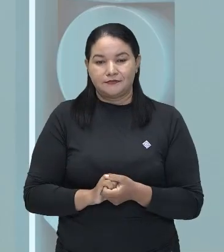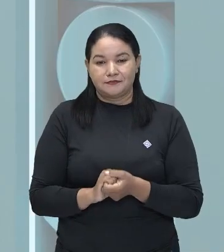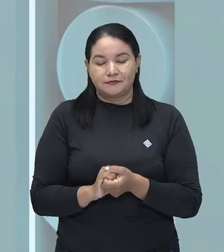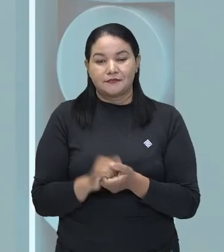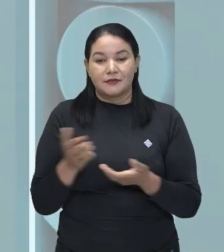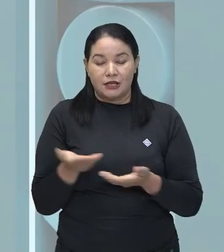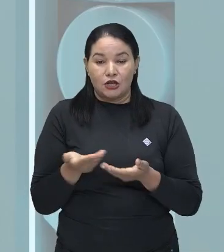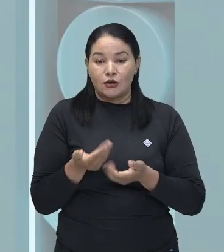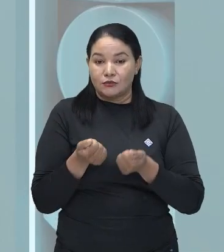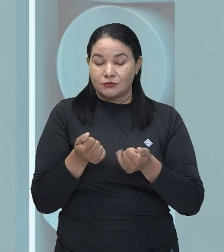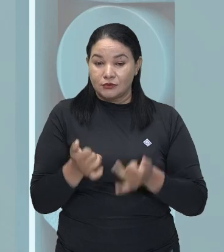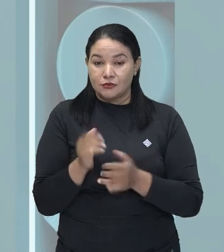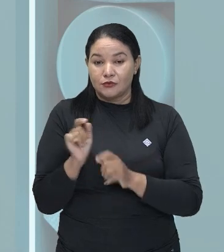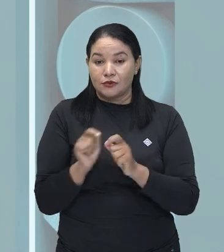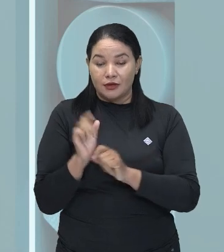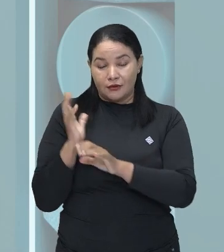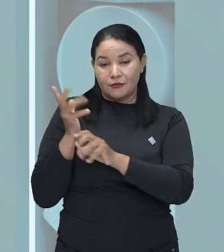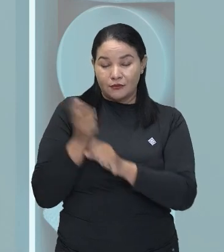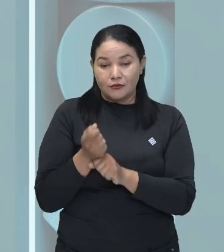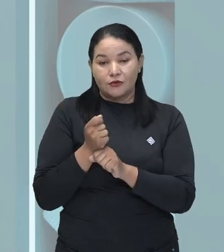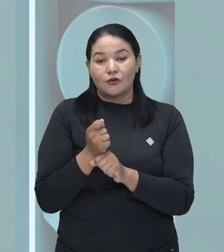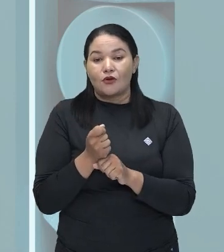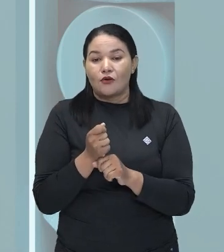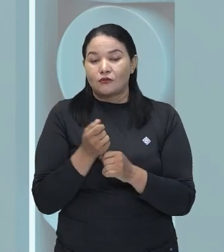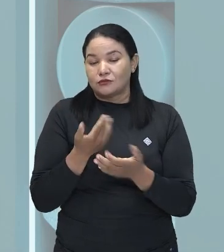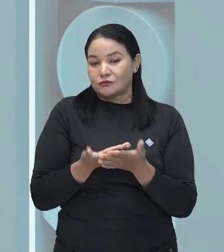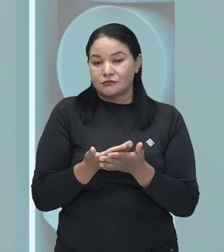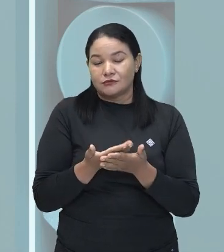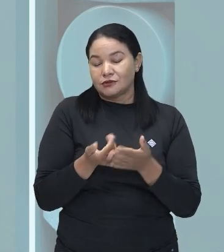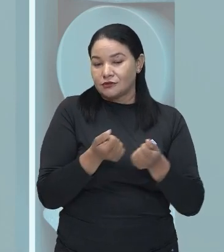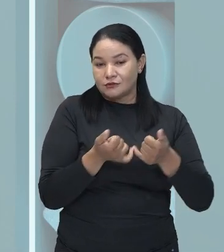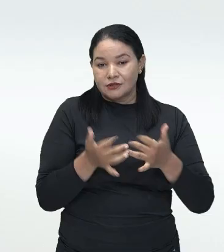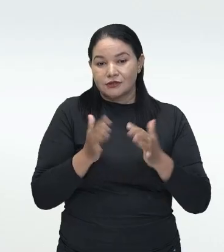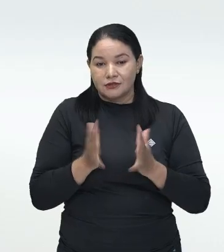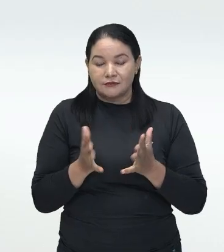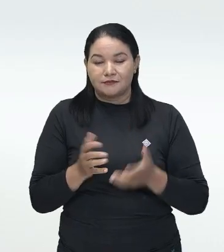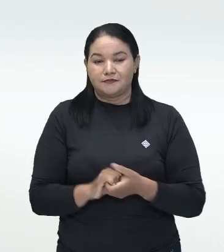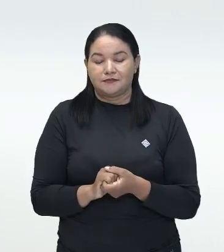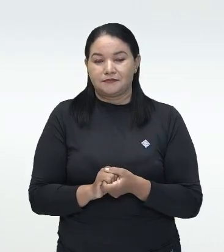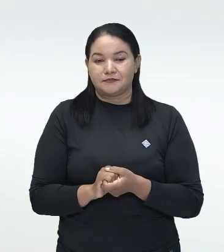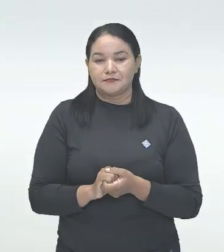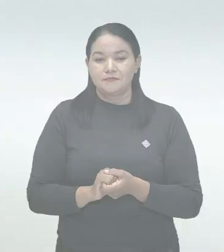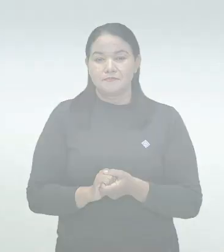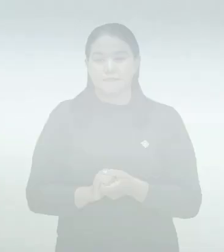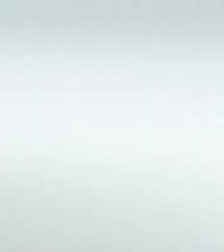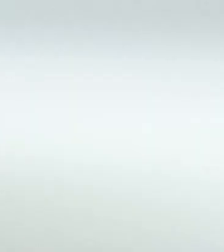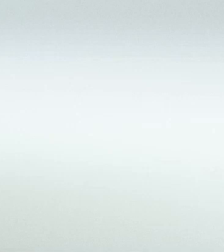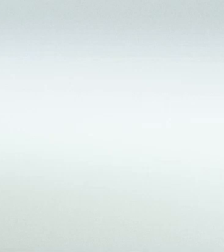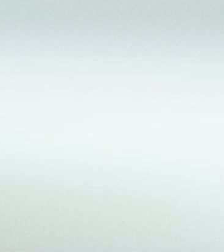nós vamos revisitar os conteúdos que nós vimos durante esta unidade.